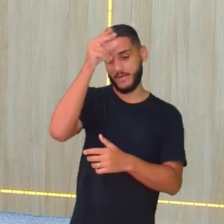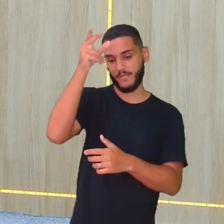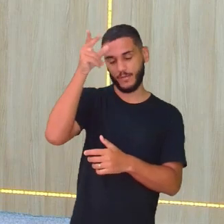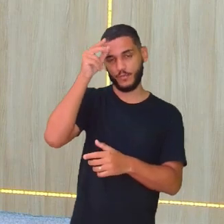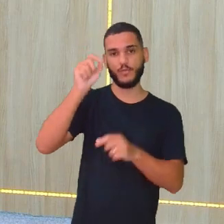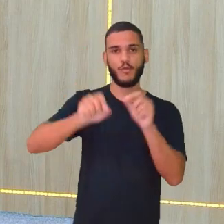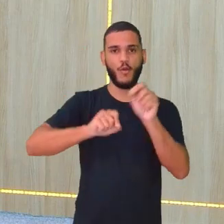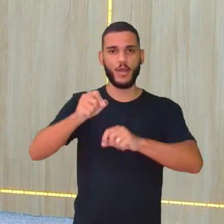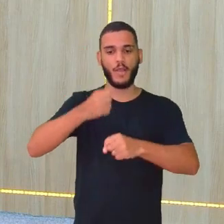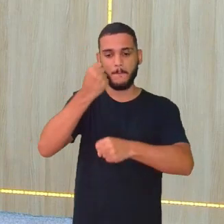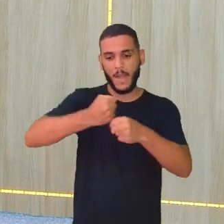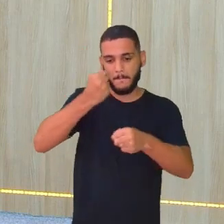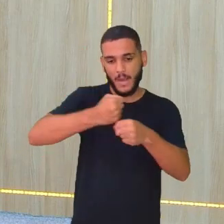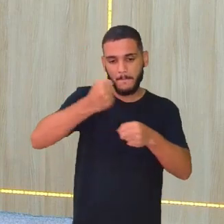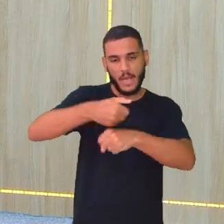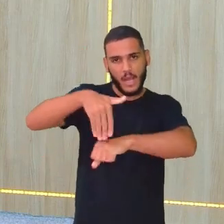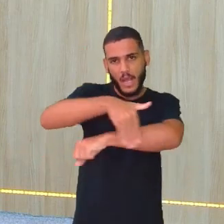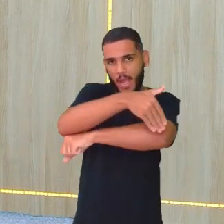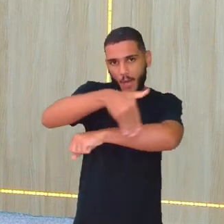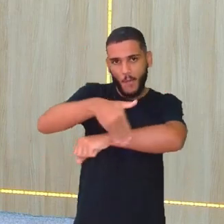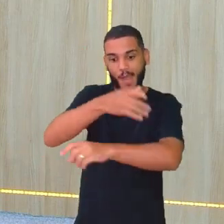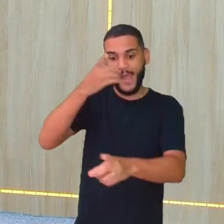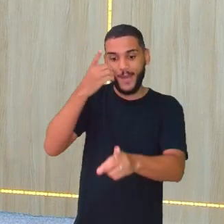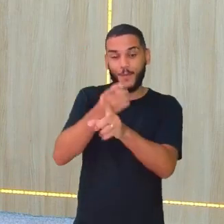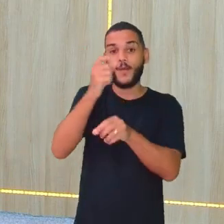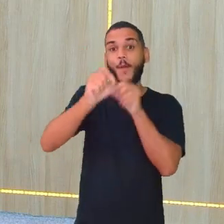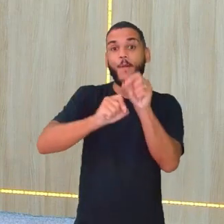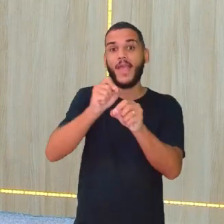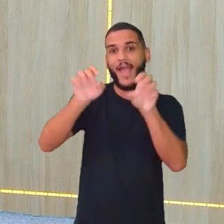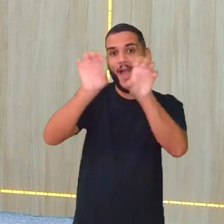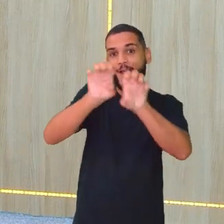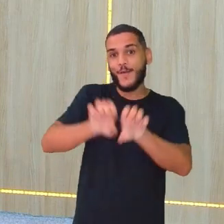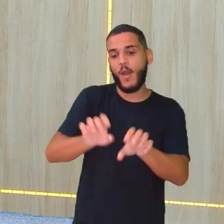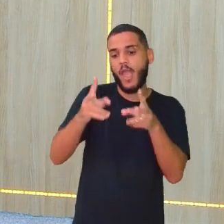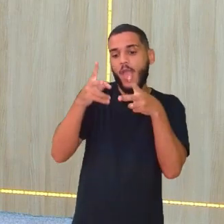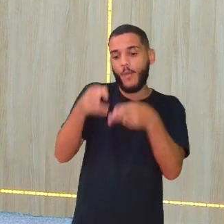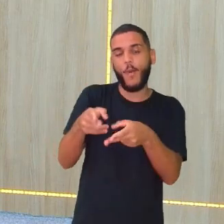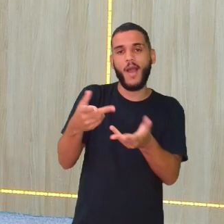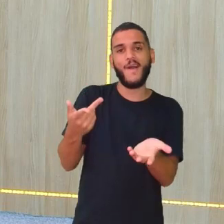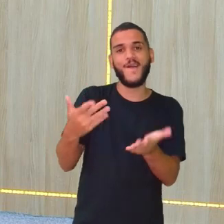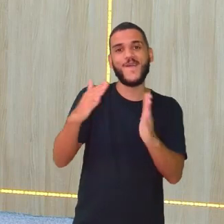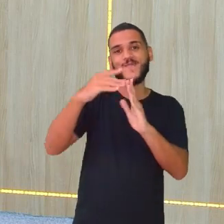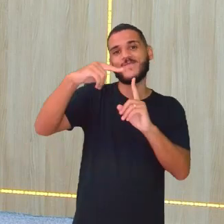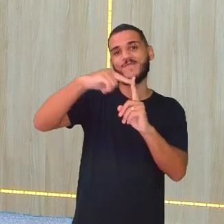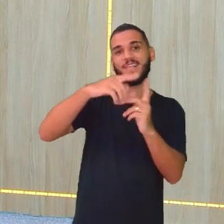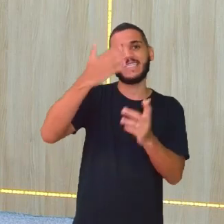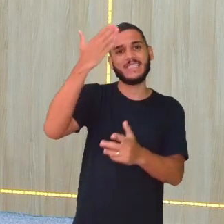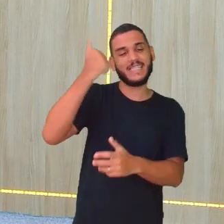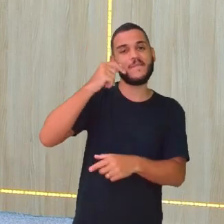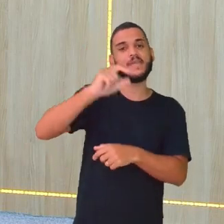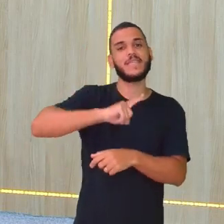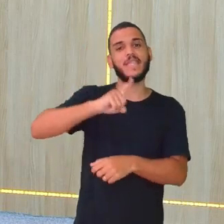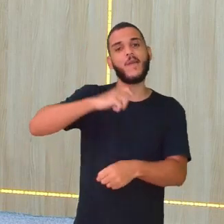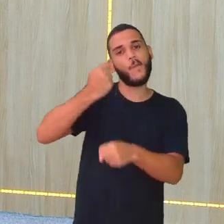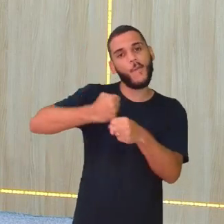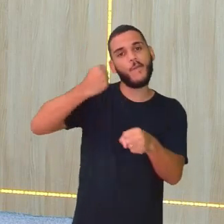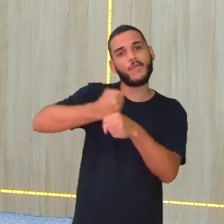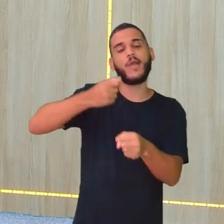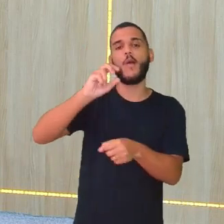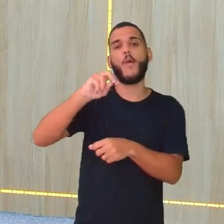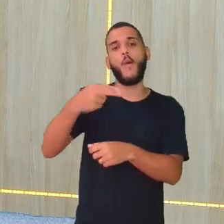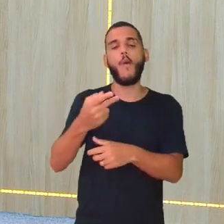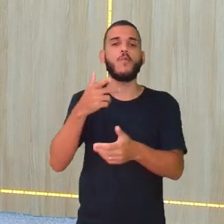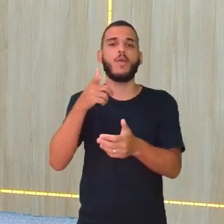tinha exatamente de uma capela. Eita, que interessante. Então, assim, a gente só sabe que existiu determinadas construções, que o rio